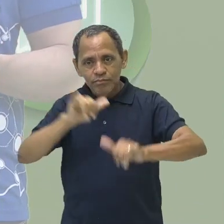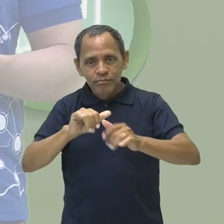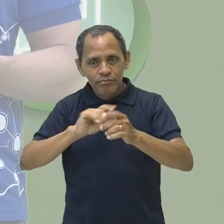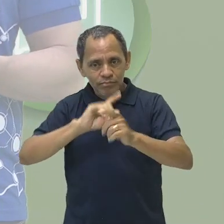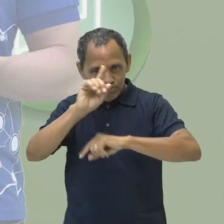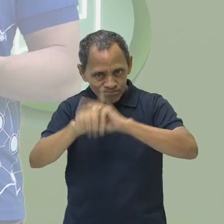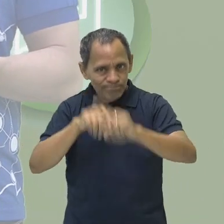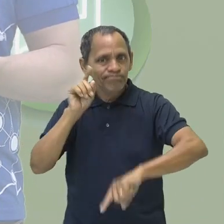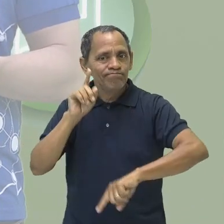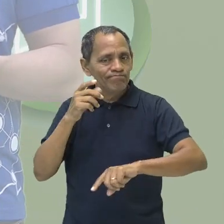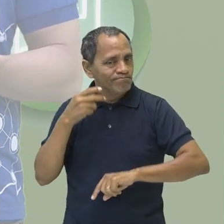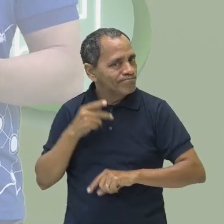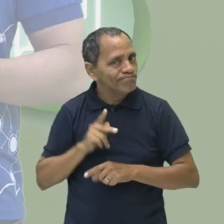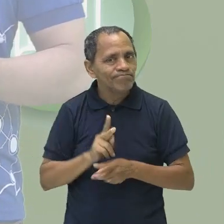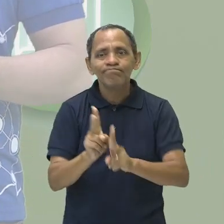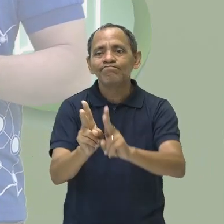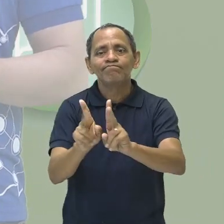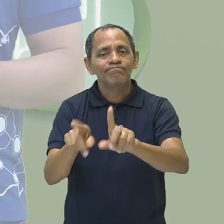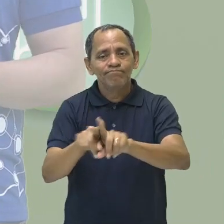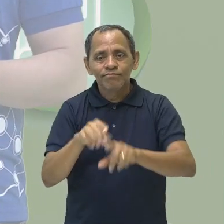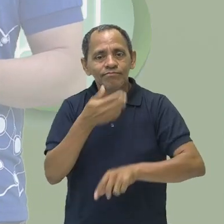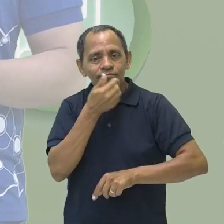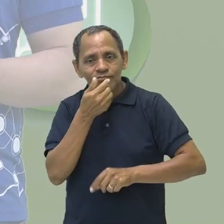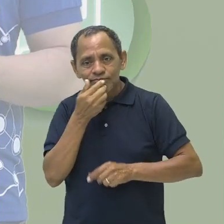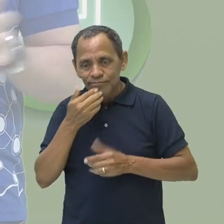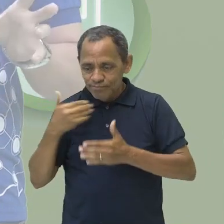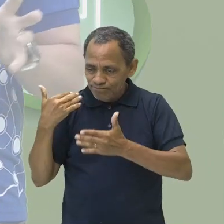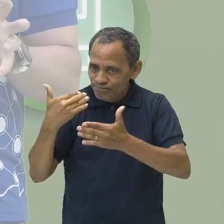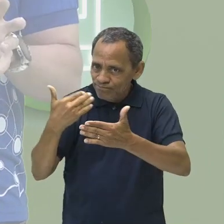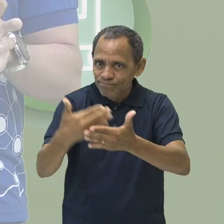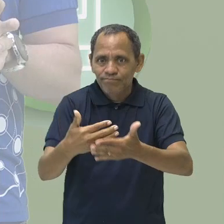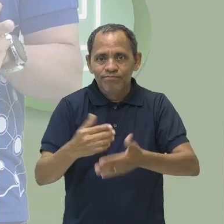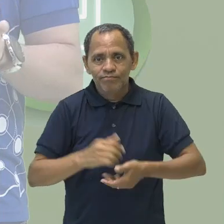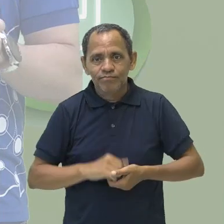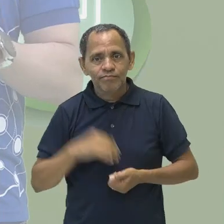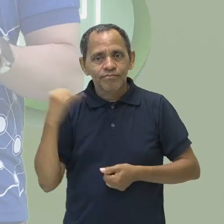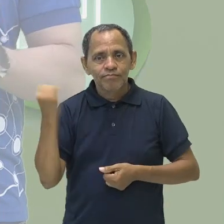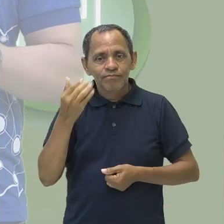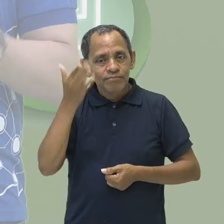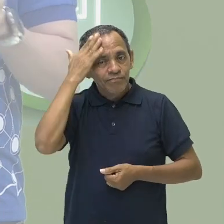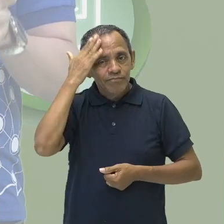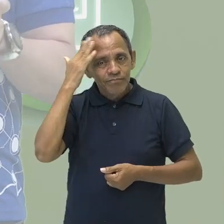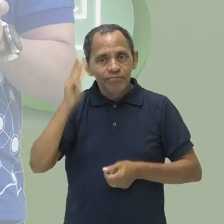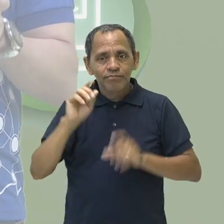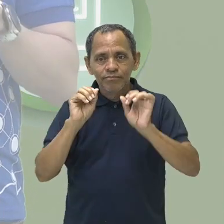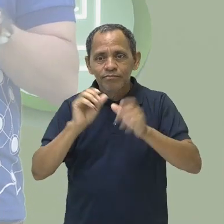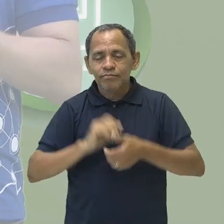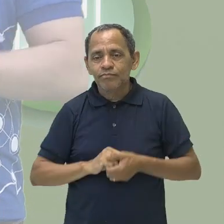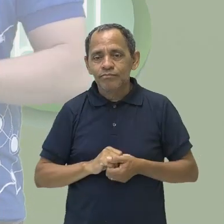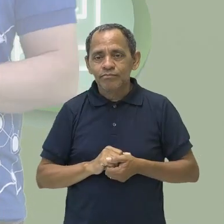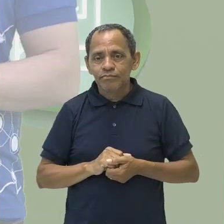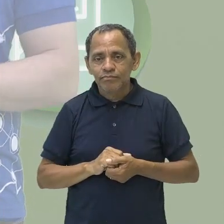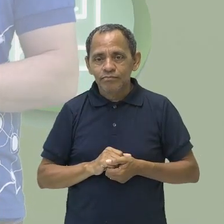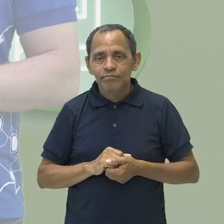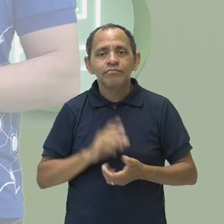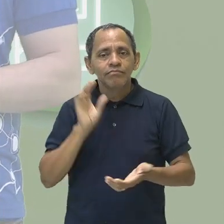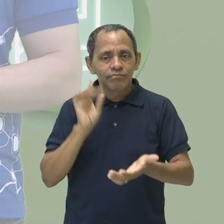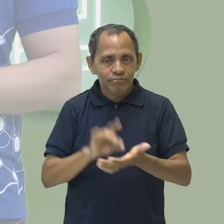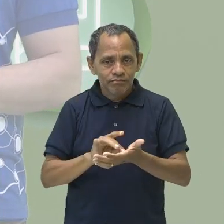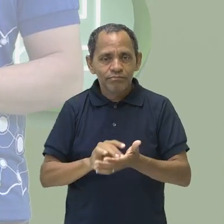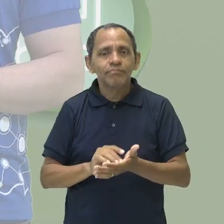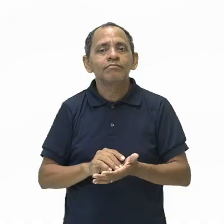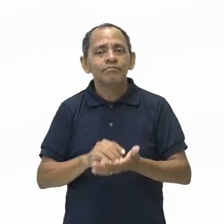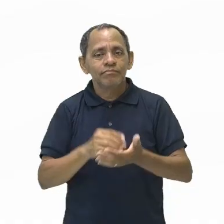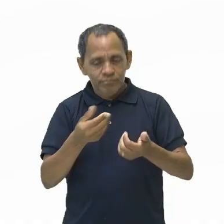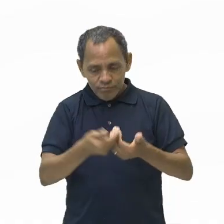está melhorando ao longo do tempo. Mas é importante entender que elas são divididas em categorias. Dê